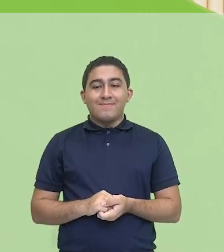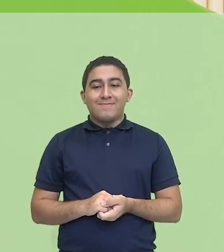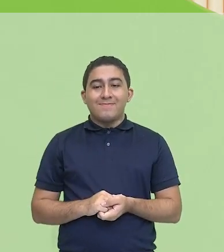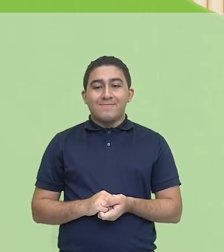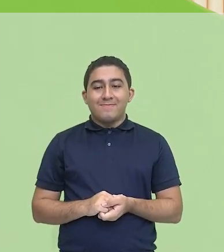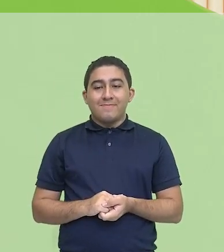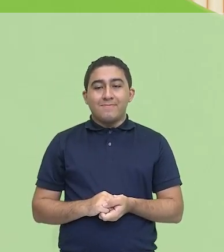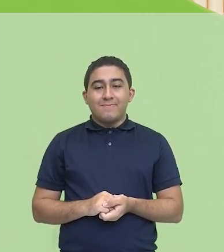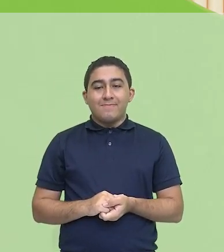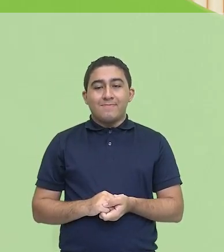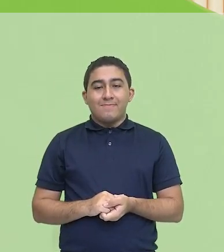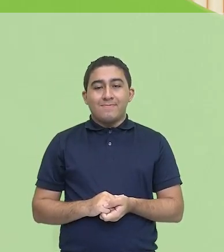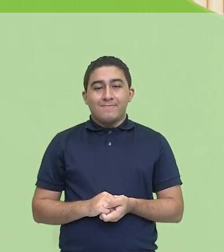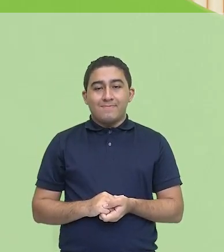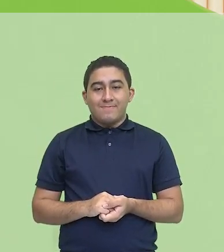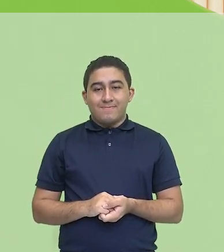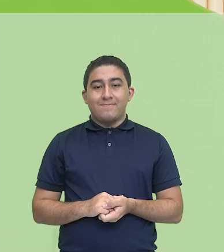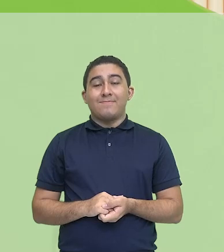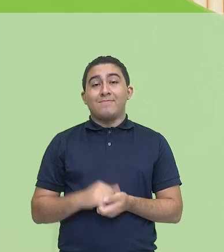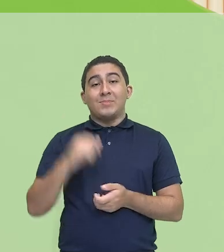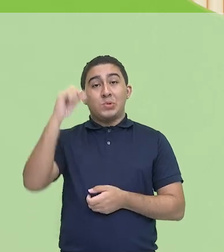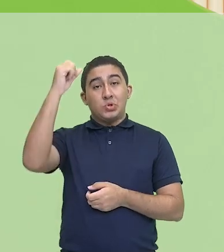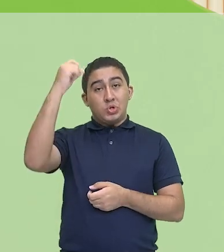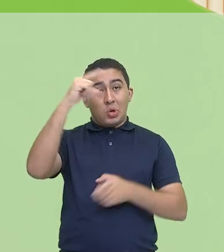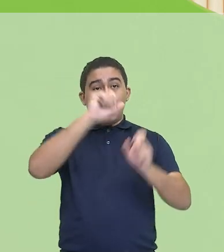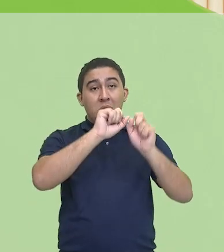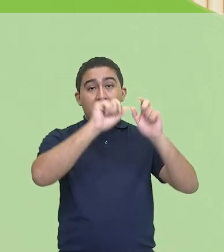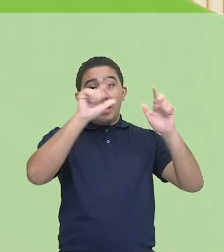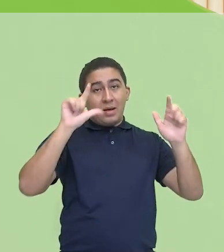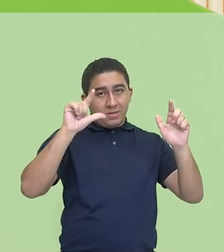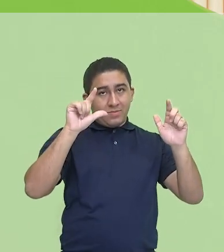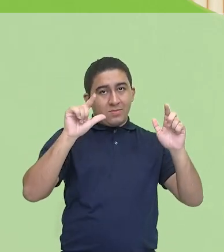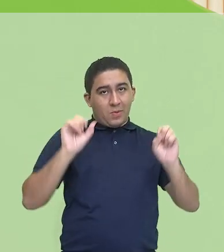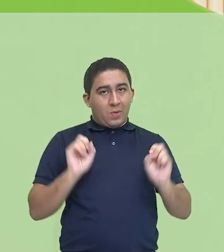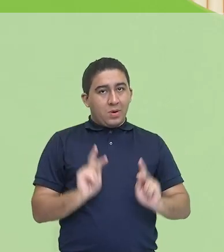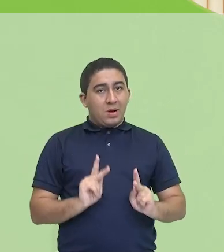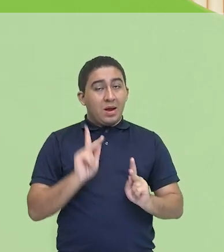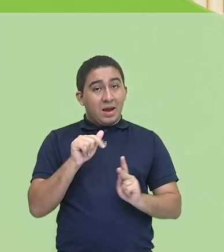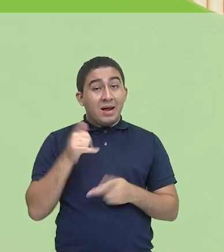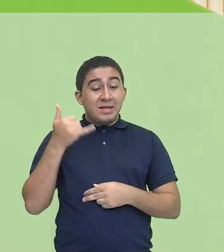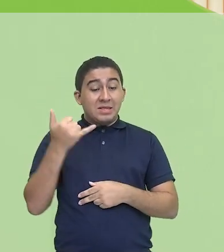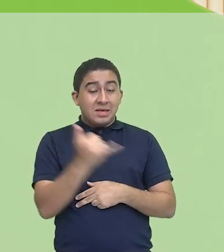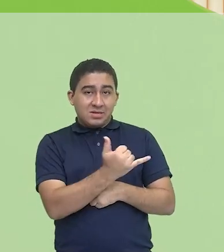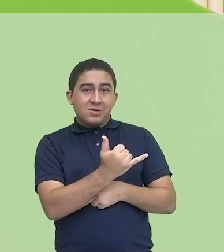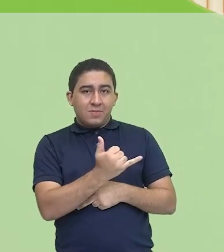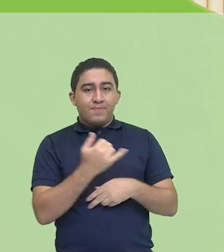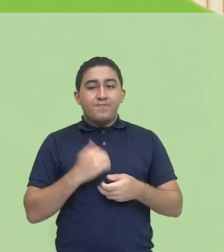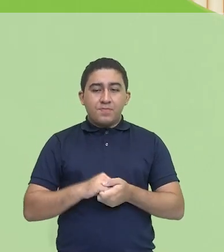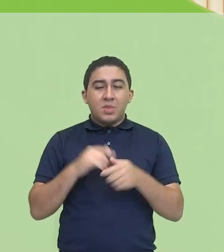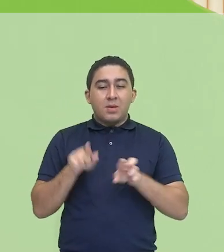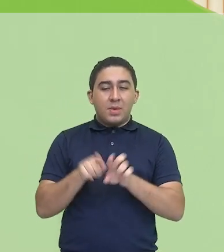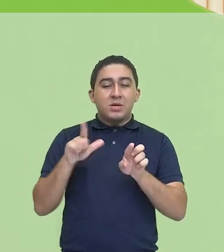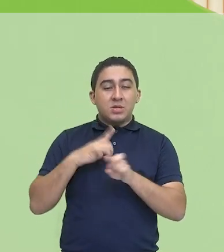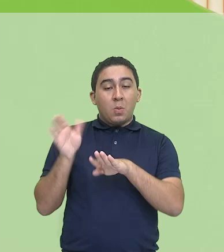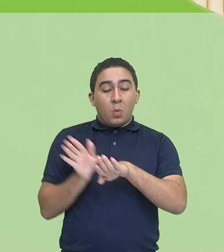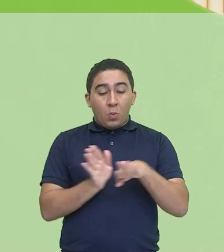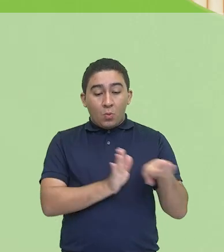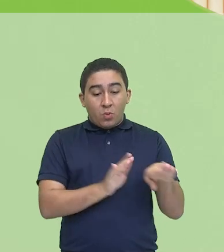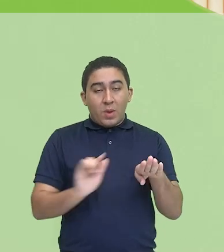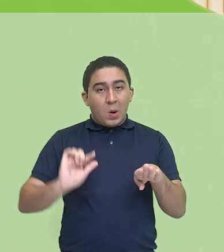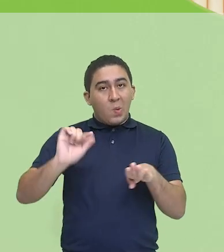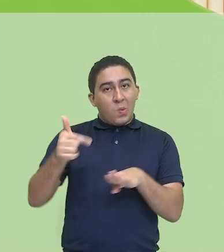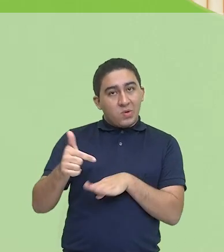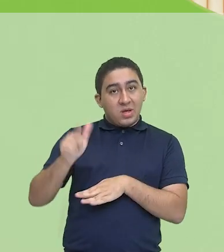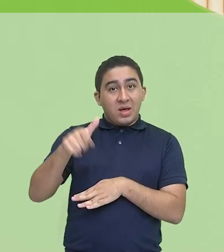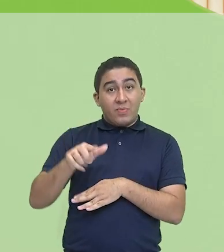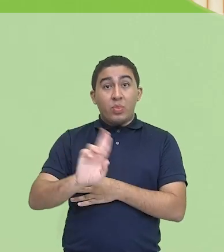solar. Então, fase clara com a energia solar, que é a energia de ativação. Mas tem uma outra fase da